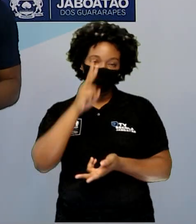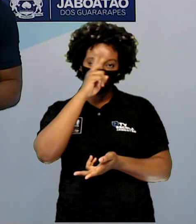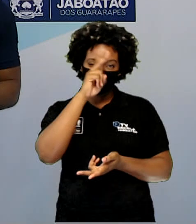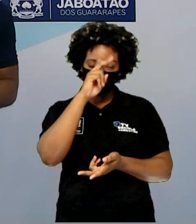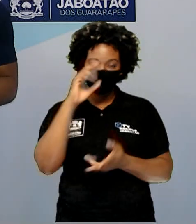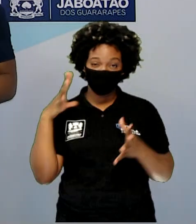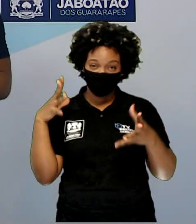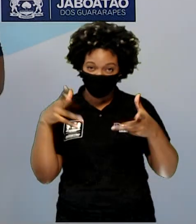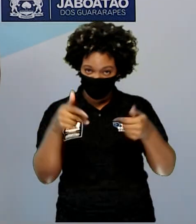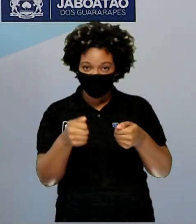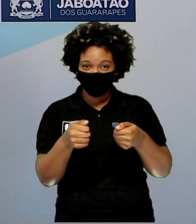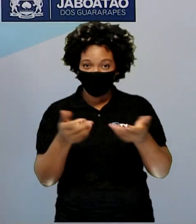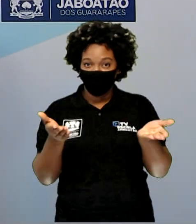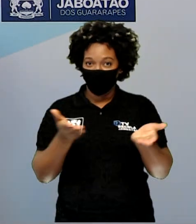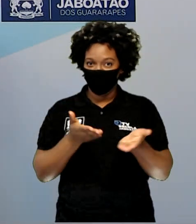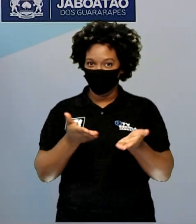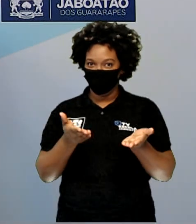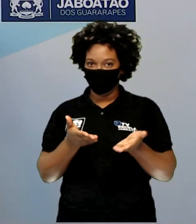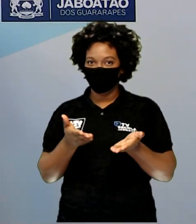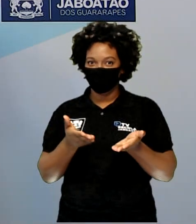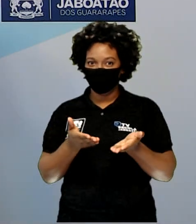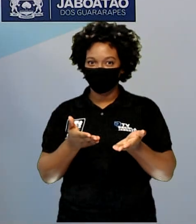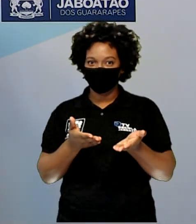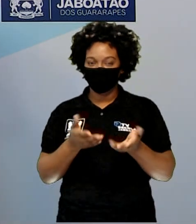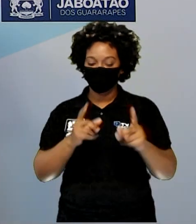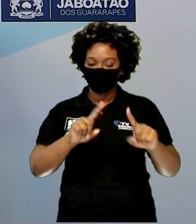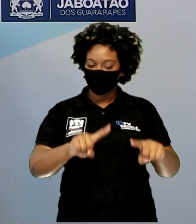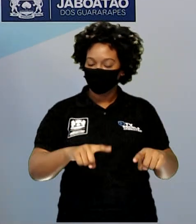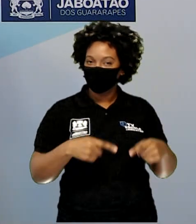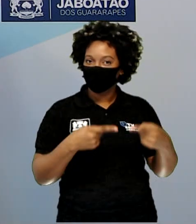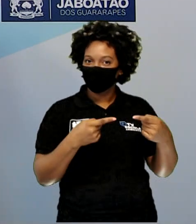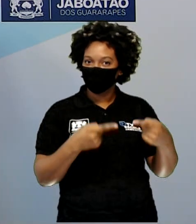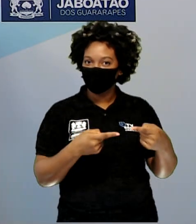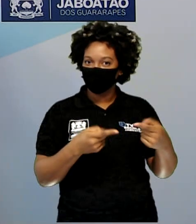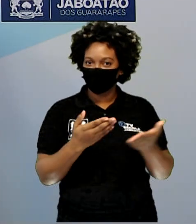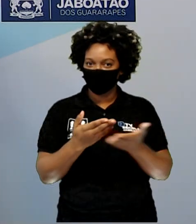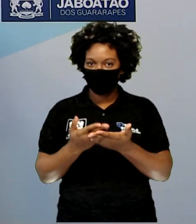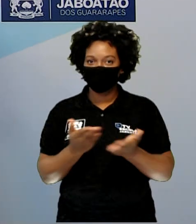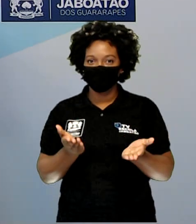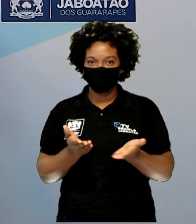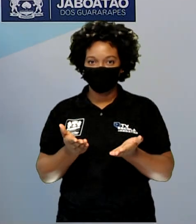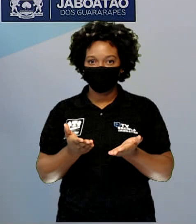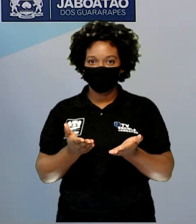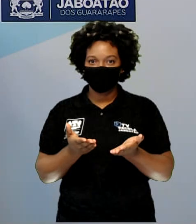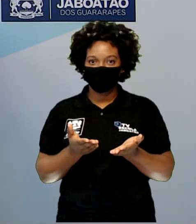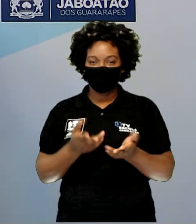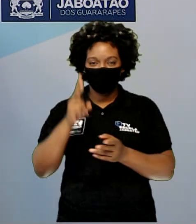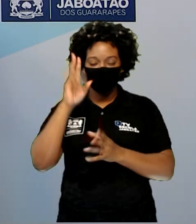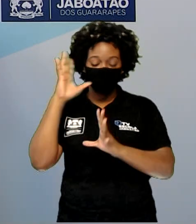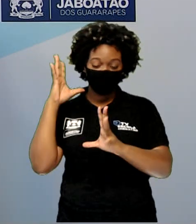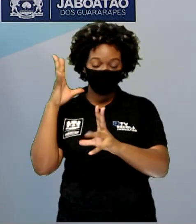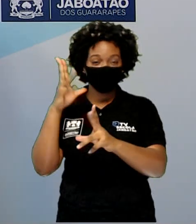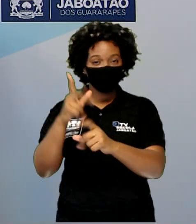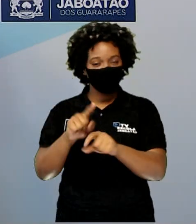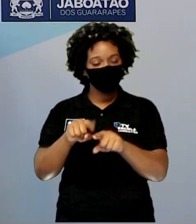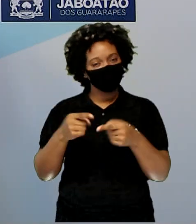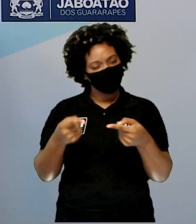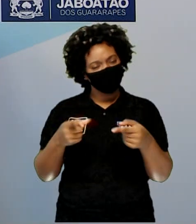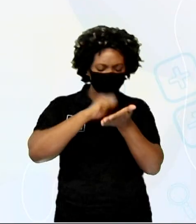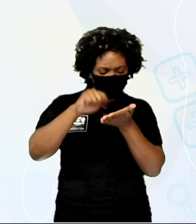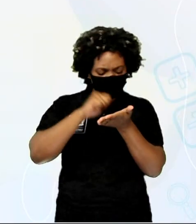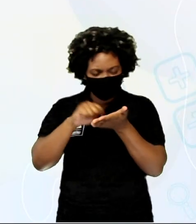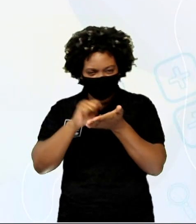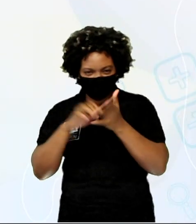tudo aí? Agora, vamos para o nosso desafio da aula de hoje. Apesar de ser uma revisão, mas tem desafio sim,